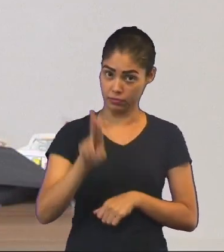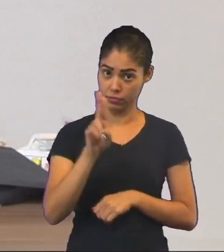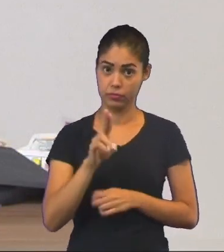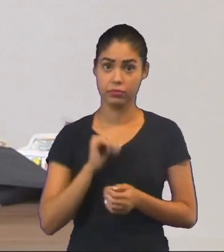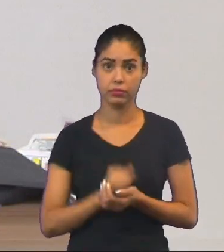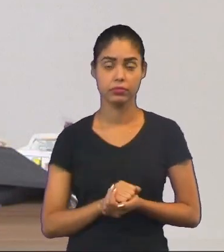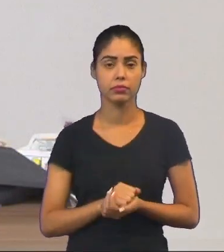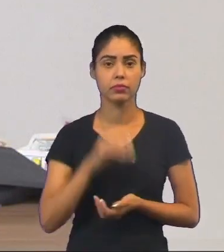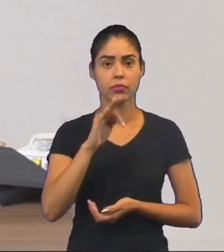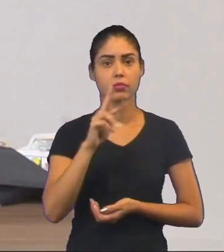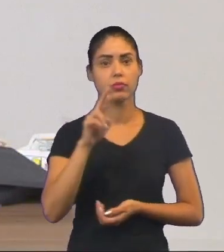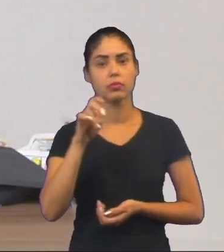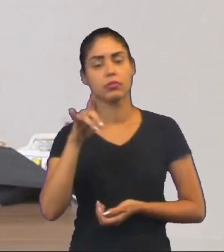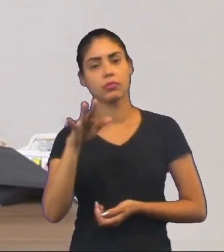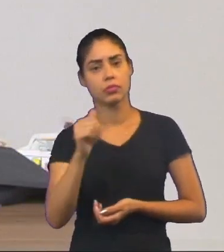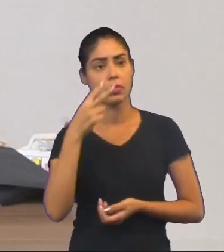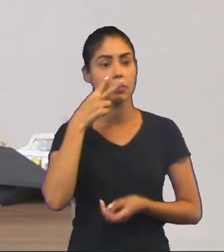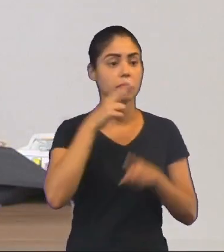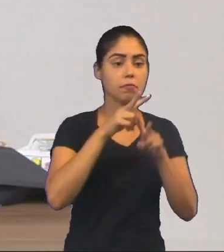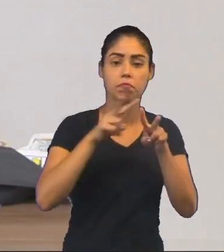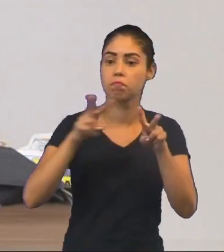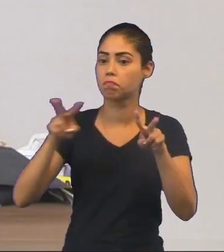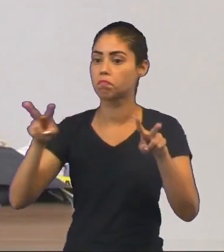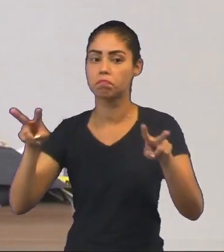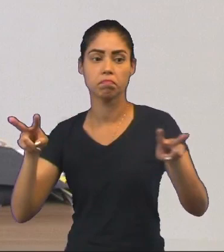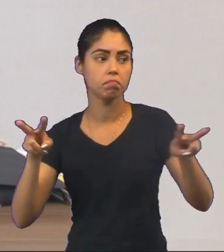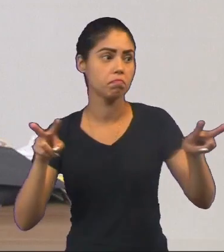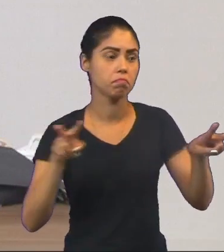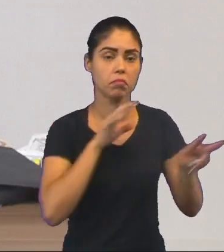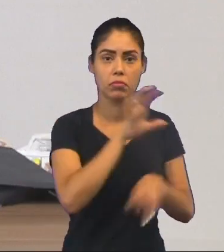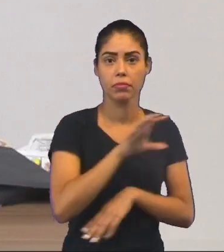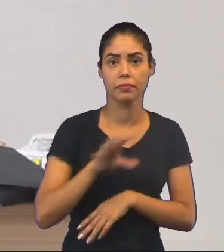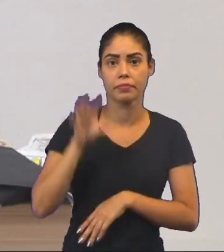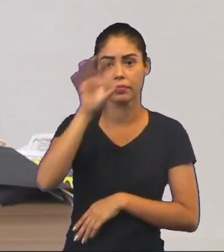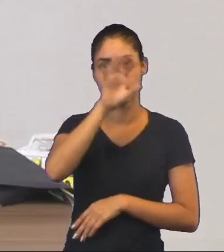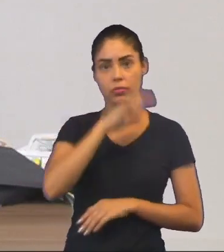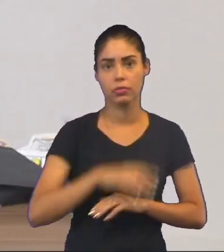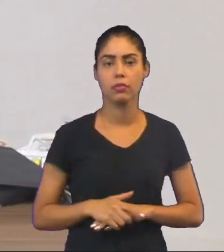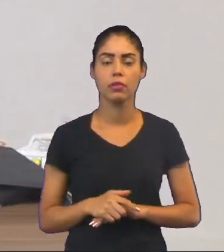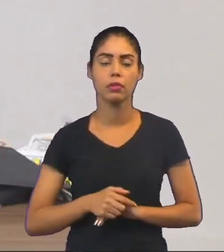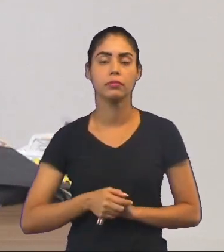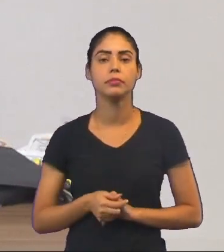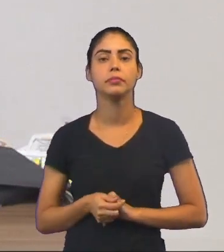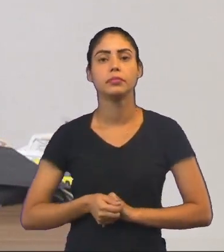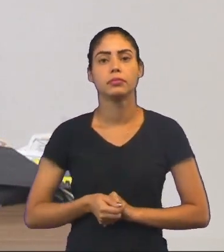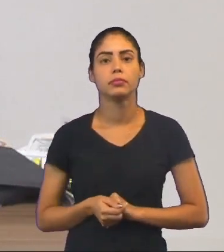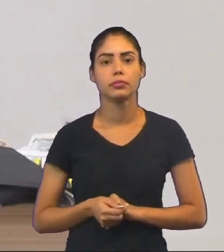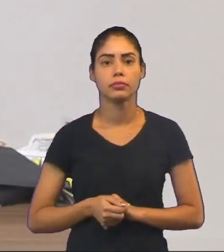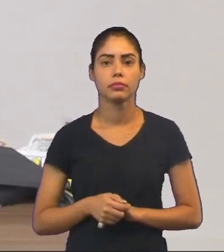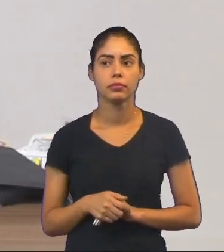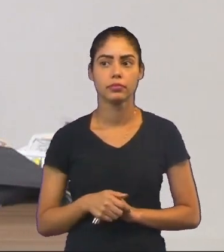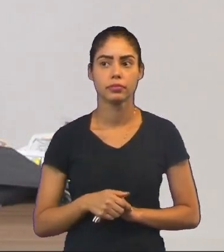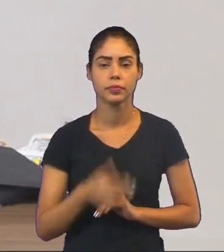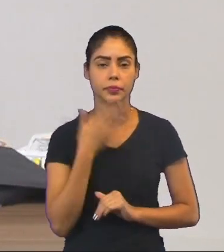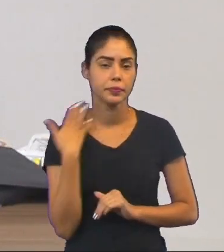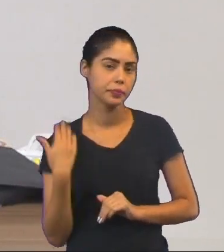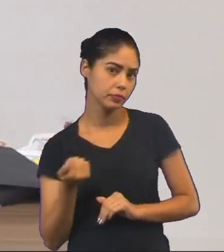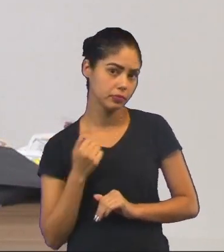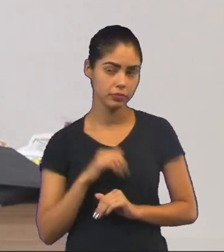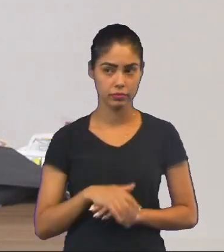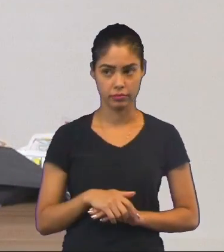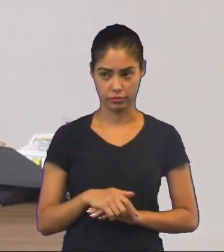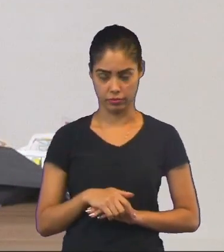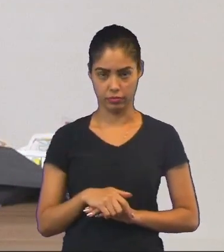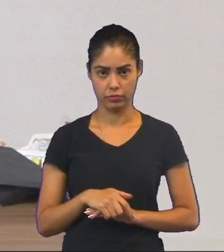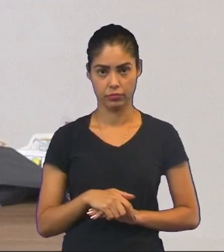são os turistas para sobrevoar a determinadas regiões, né? Para que possam assim se divertir melhor e